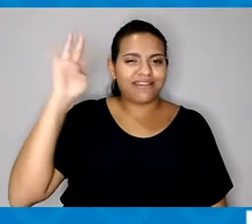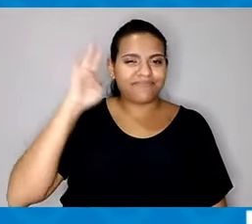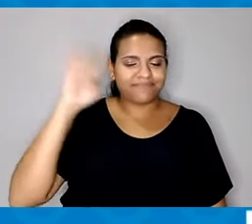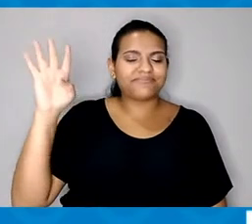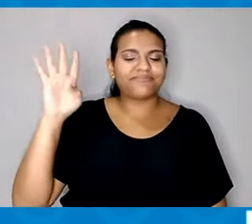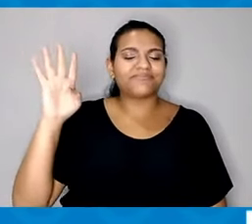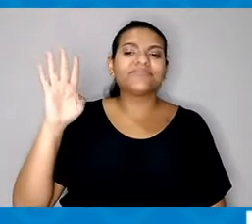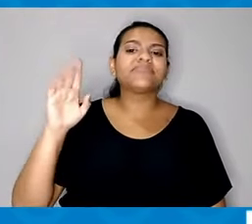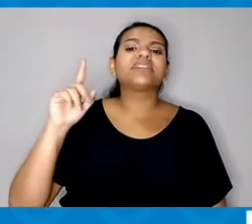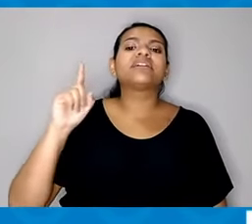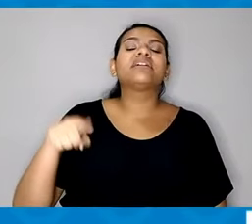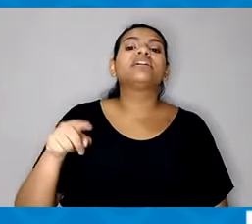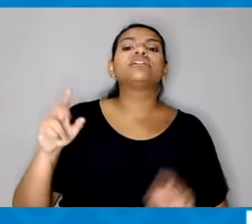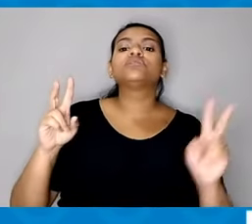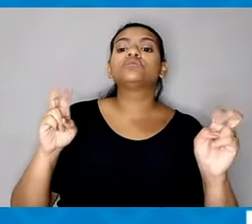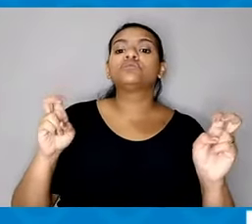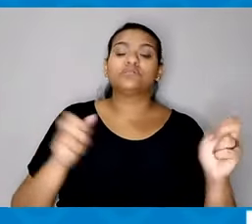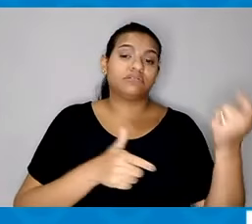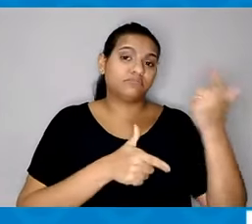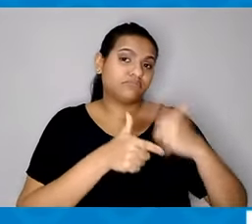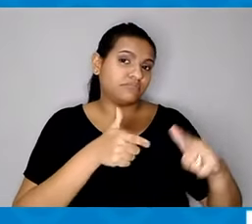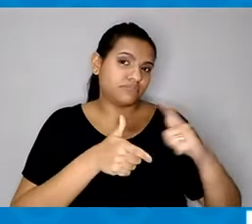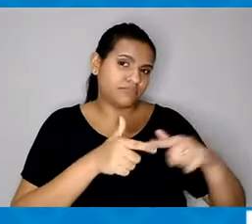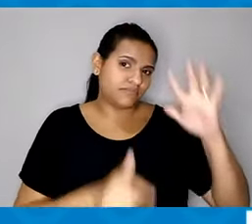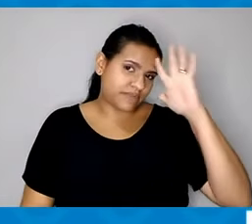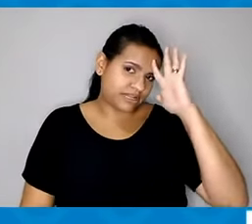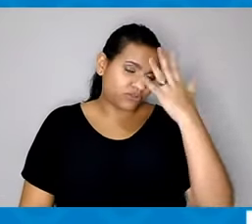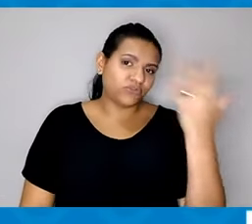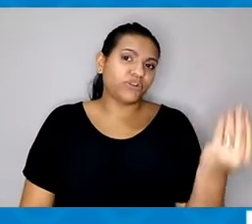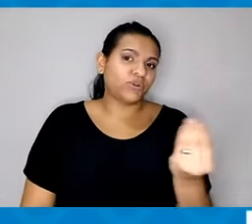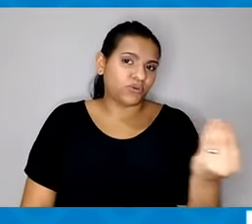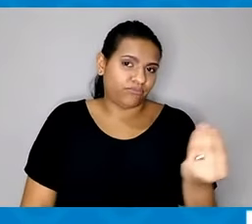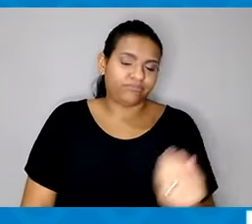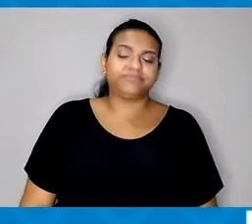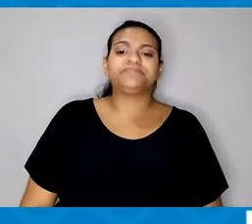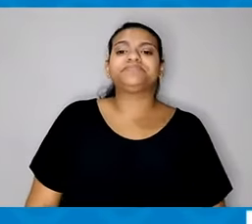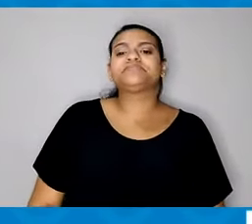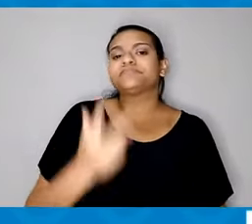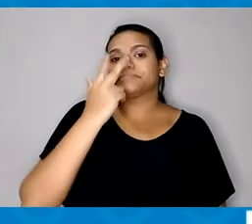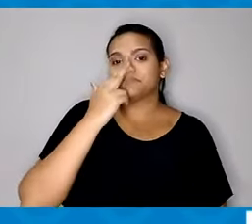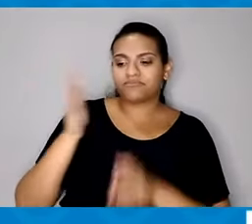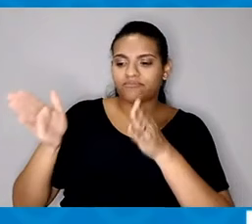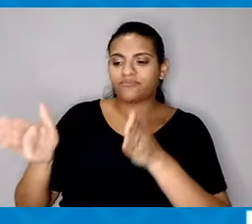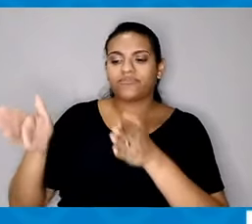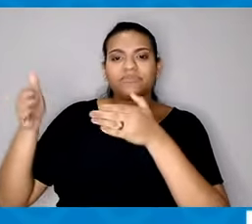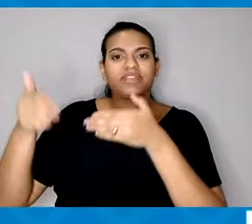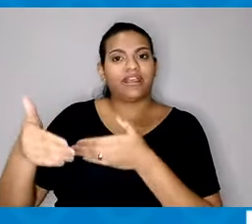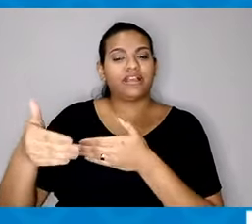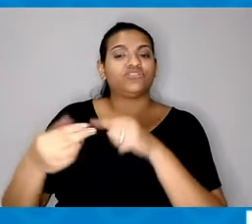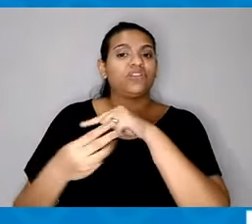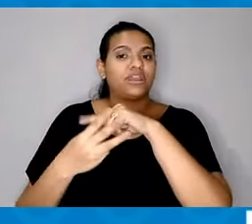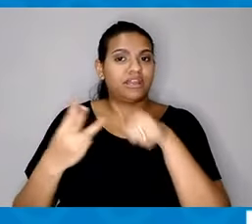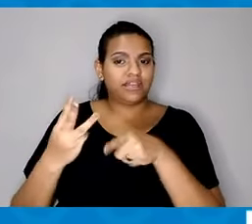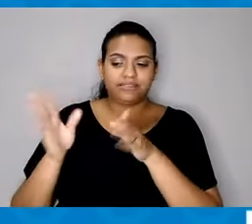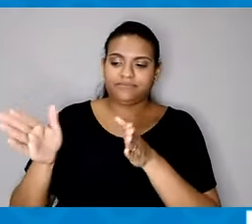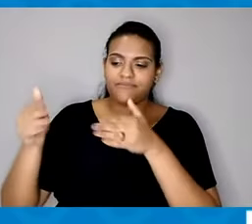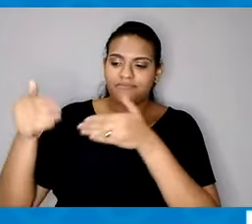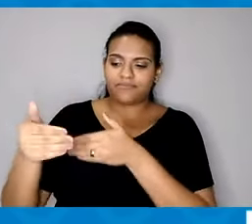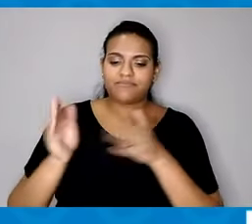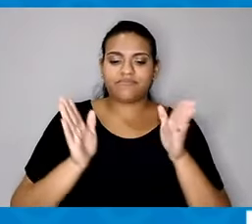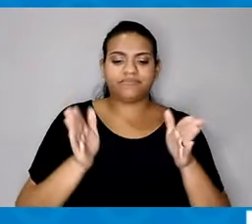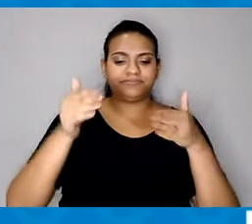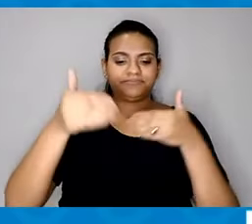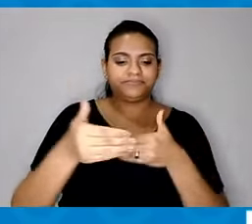como resolver problemas, onde a gente tem três caixas. Uma que é a operação do presente, né? Aí você escreve